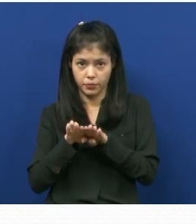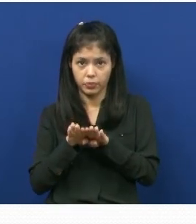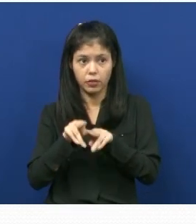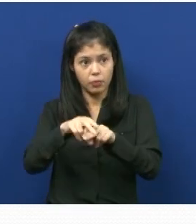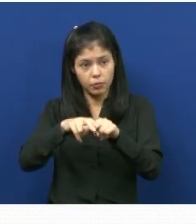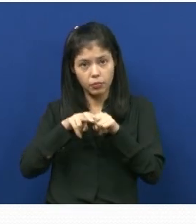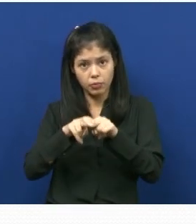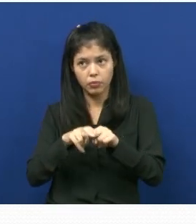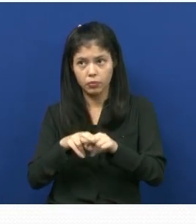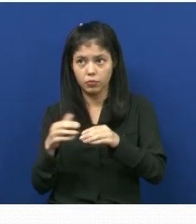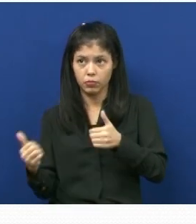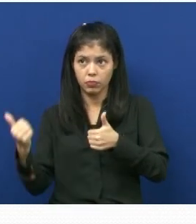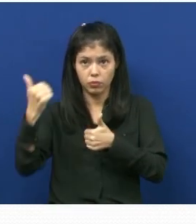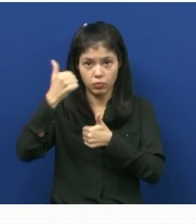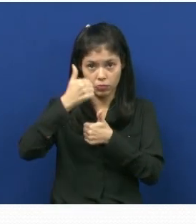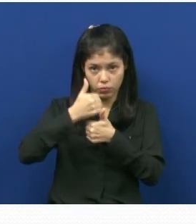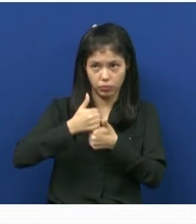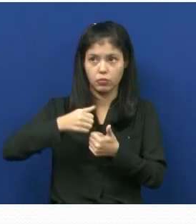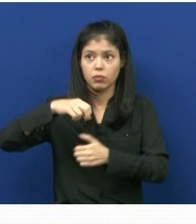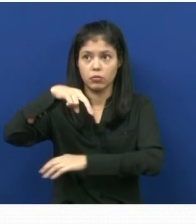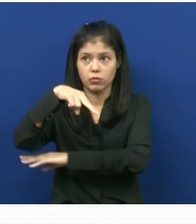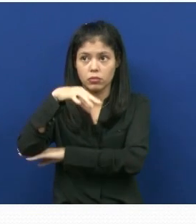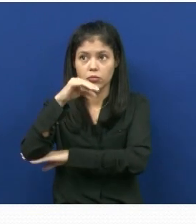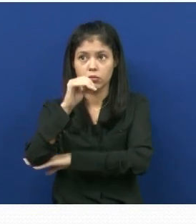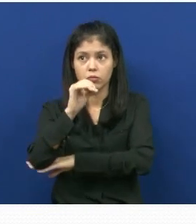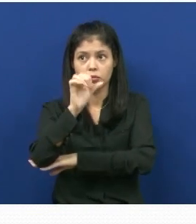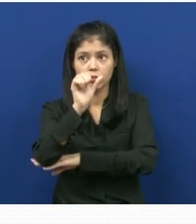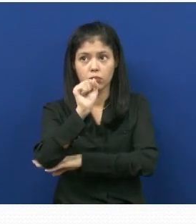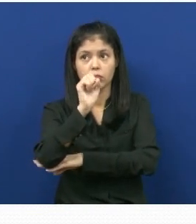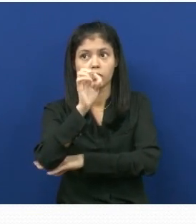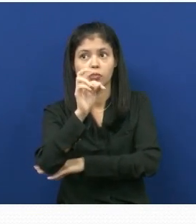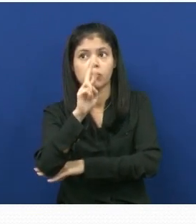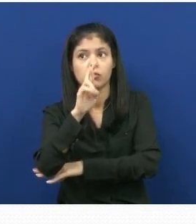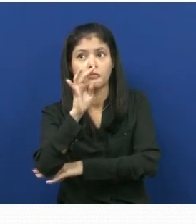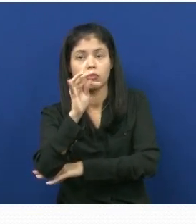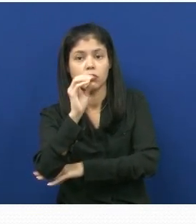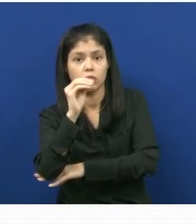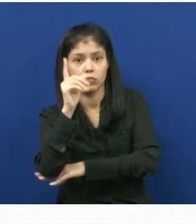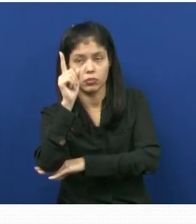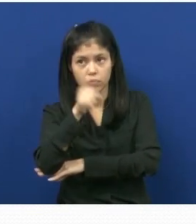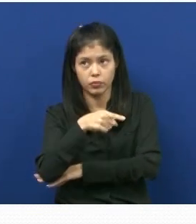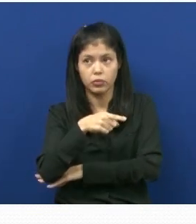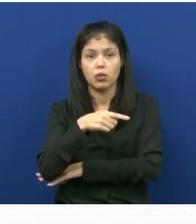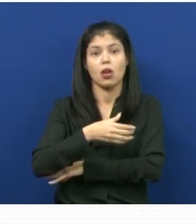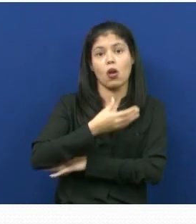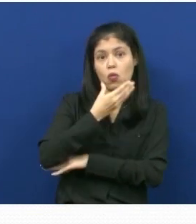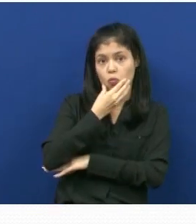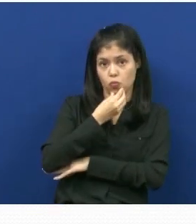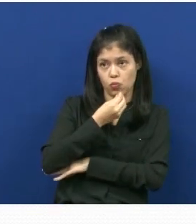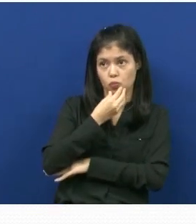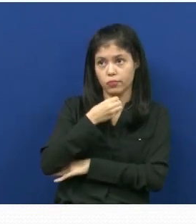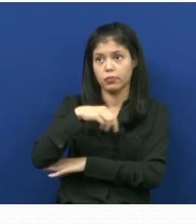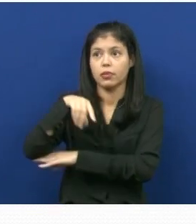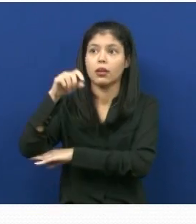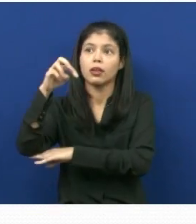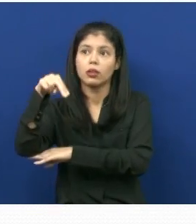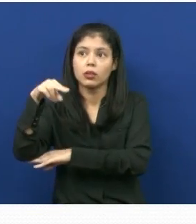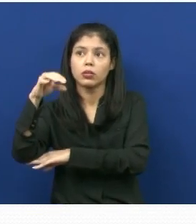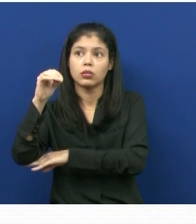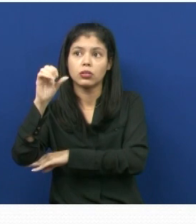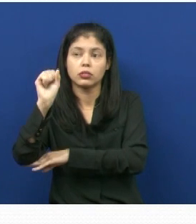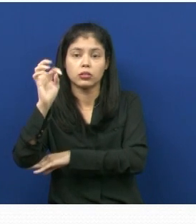vou colocar nosotros, se eu sou do sexo masculino, ou nosotras, se eu sou do sexo